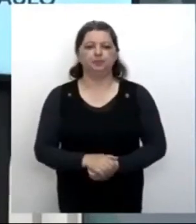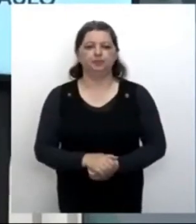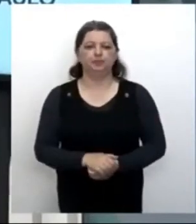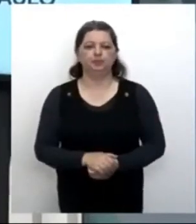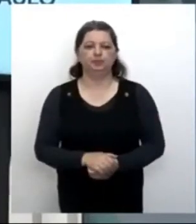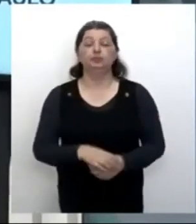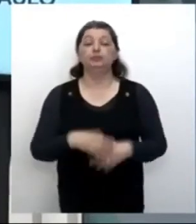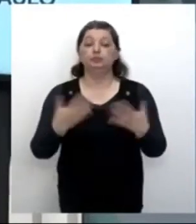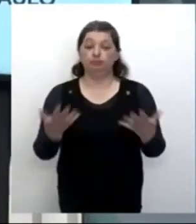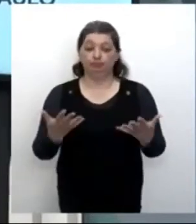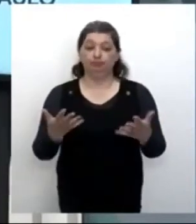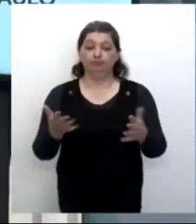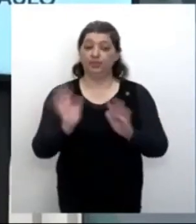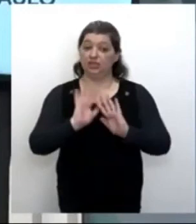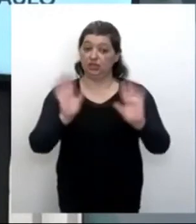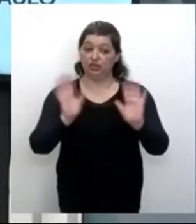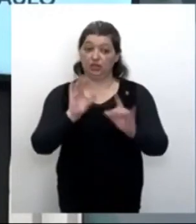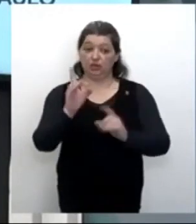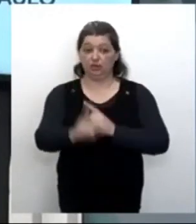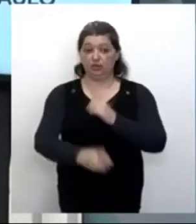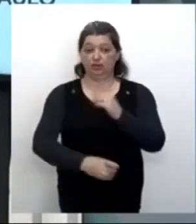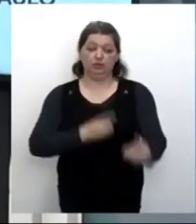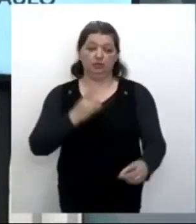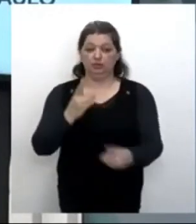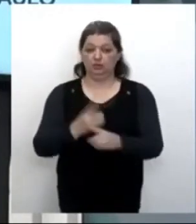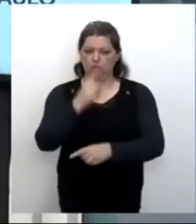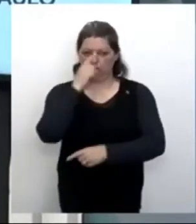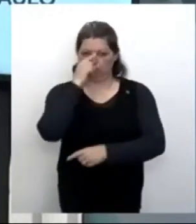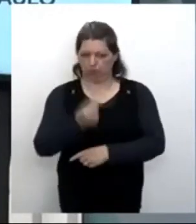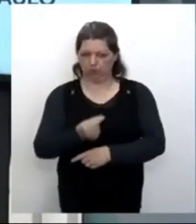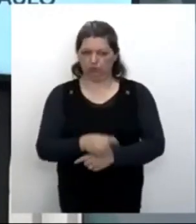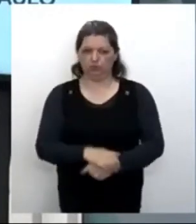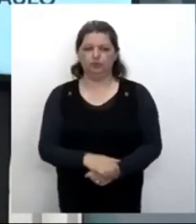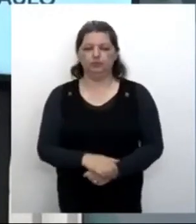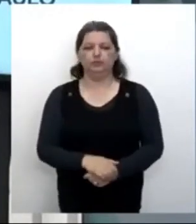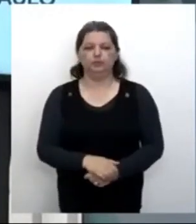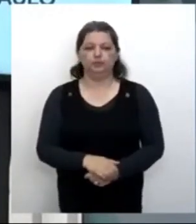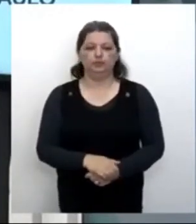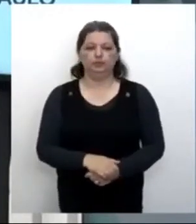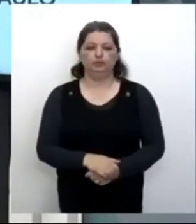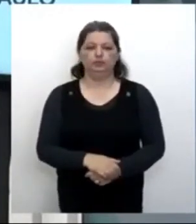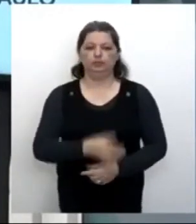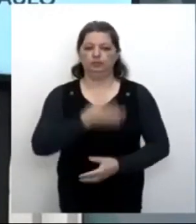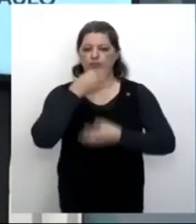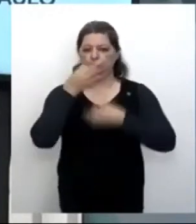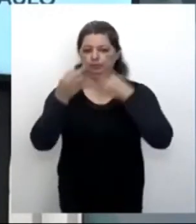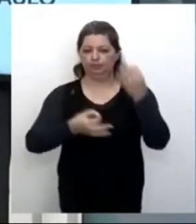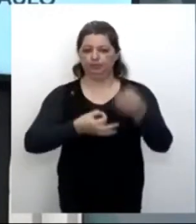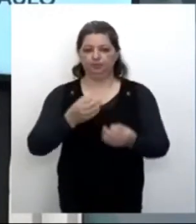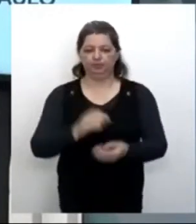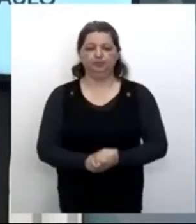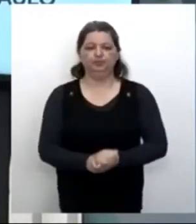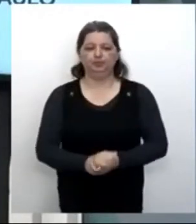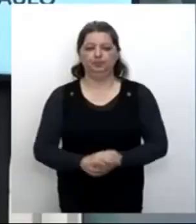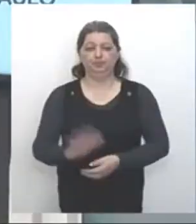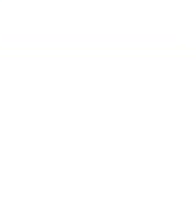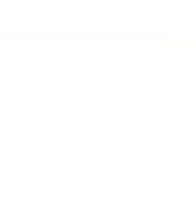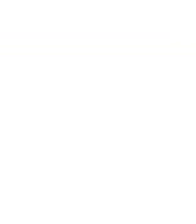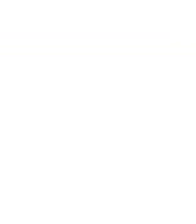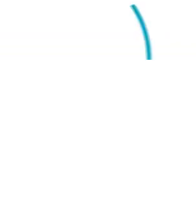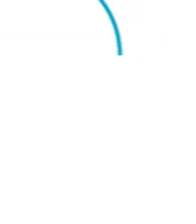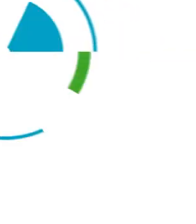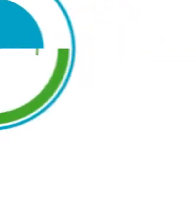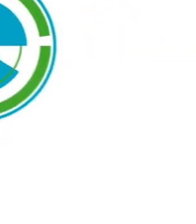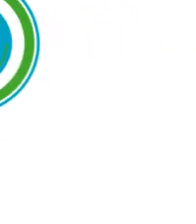e até a próxima aula com o bruxo, o comentarista. Tchau, pessoal, até a próxima.